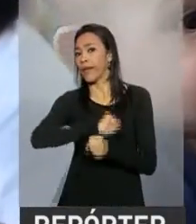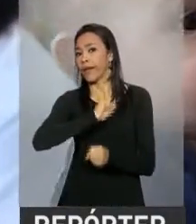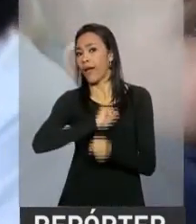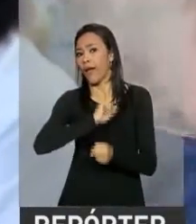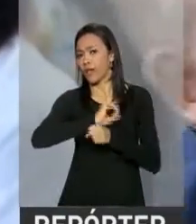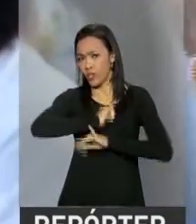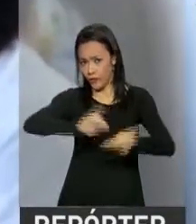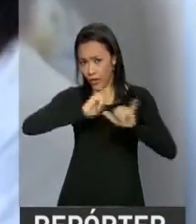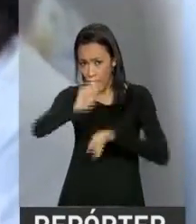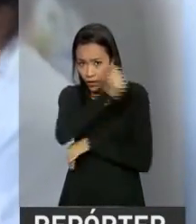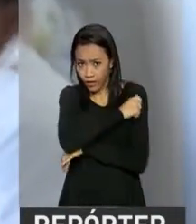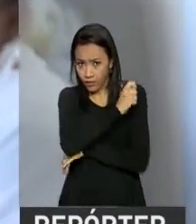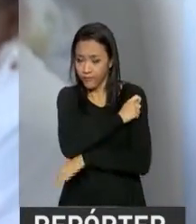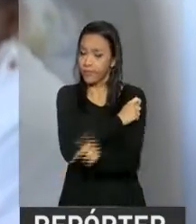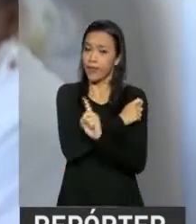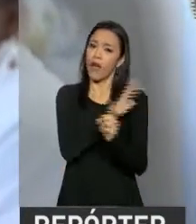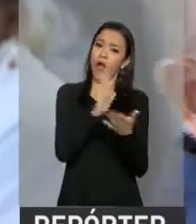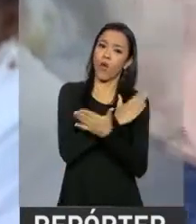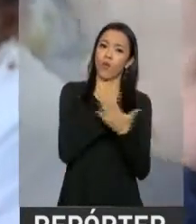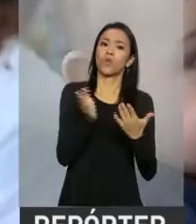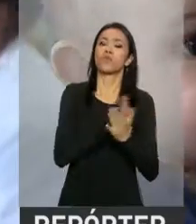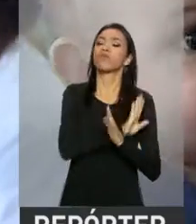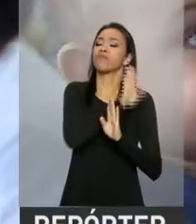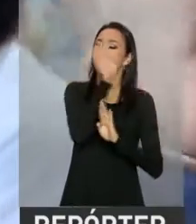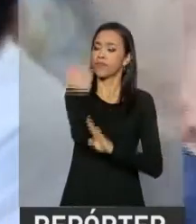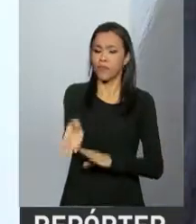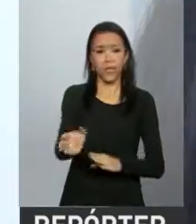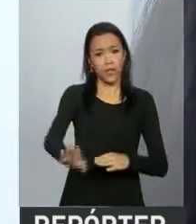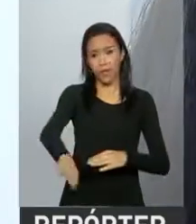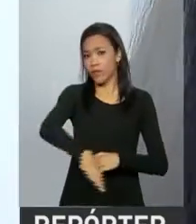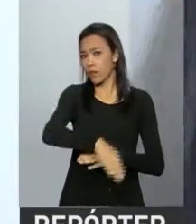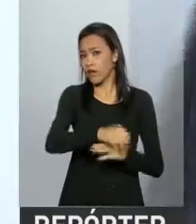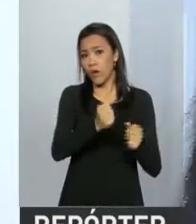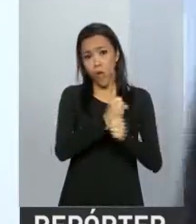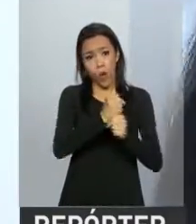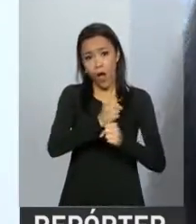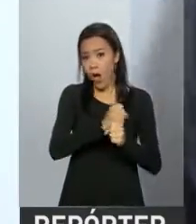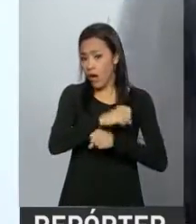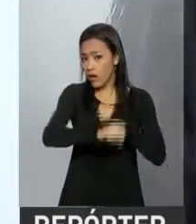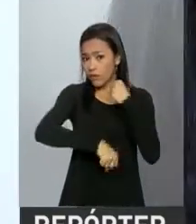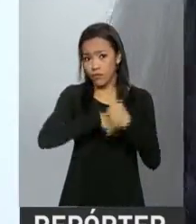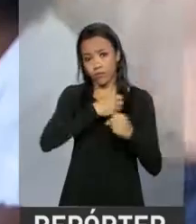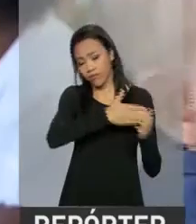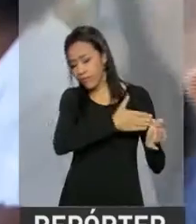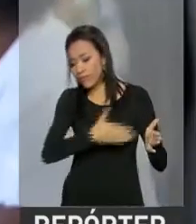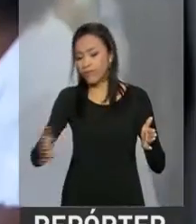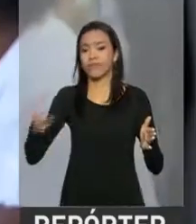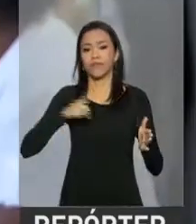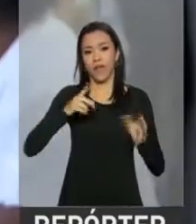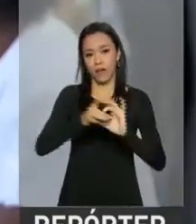Afinal as vacinas estão disponíveis nos postos de saúde durante todo o ano eu sempre dou no dia sete sim sem